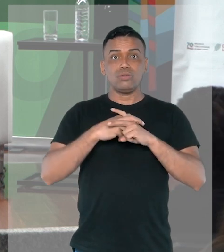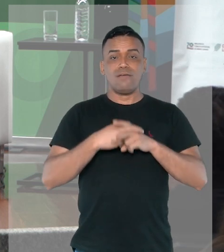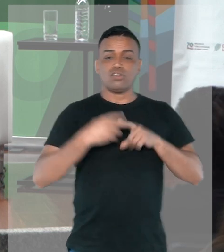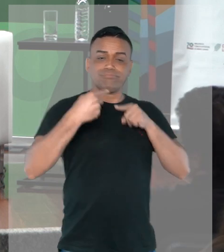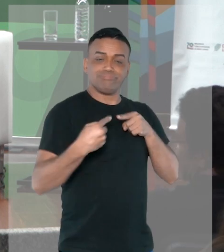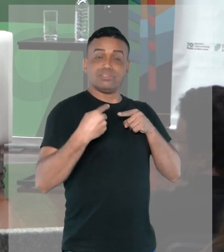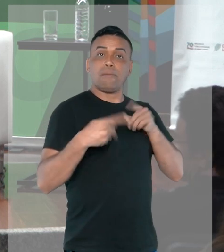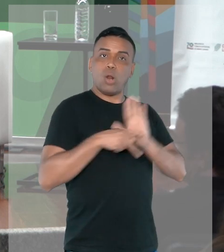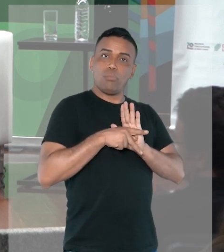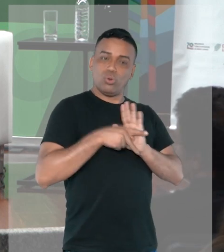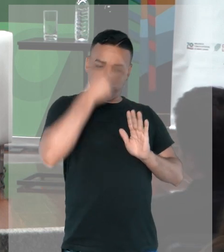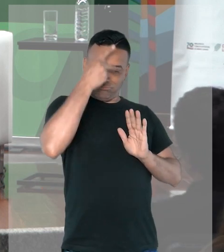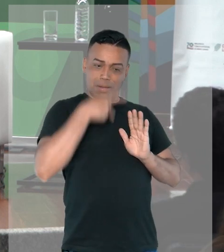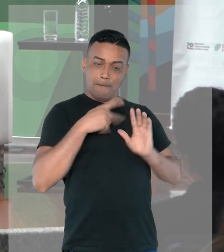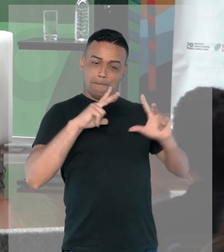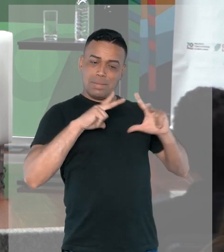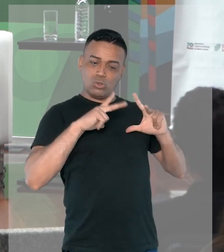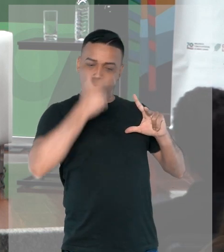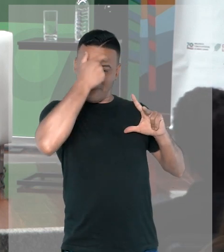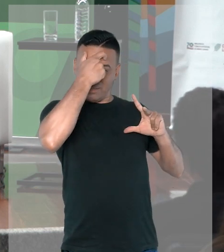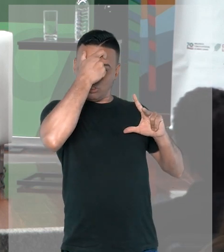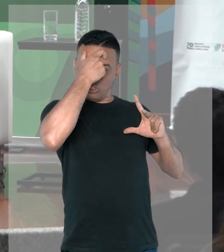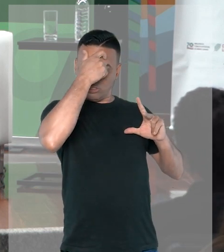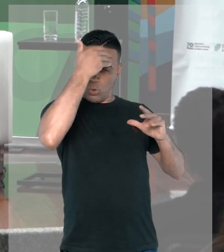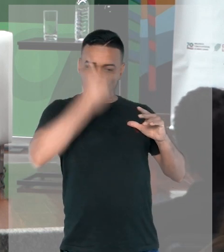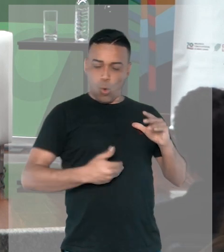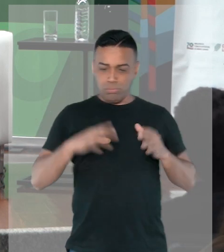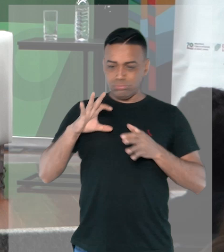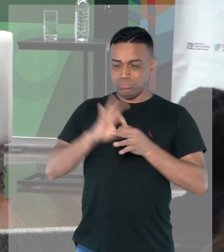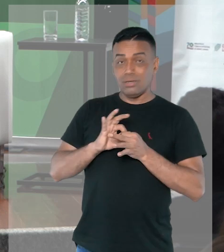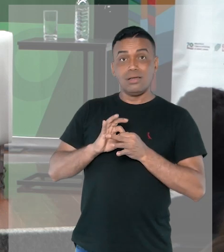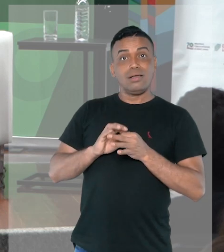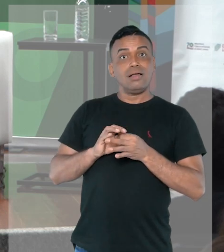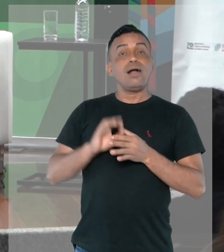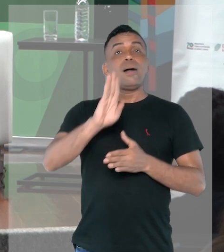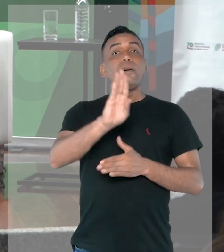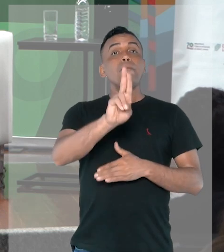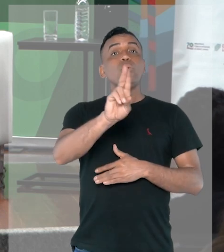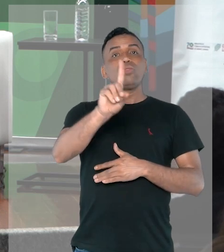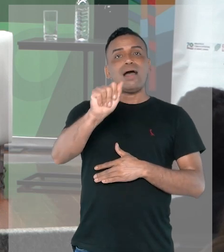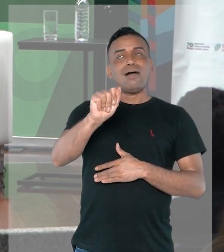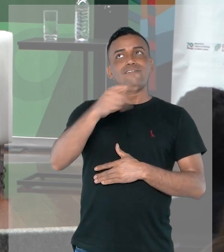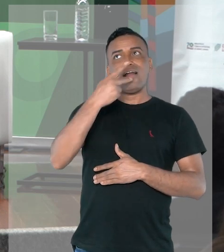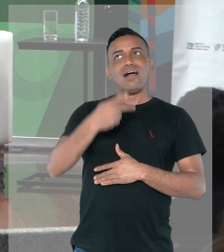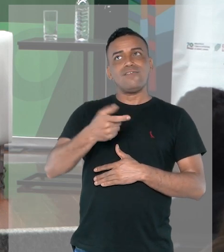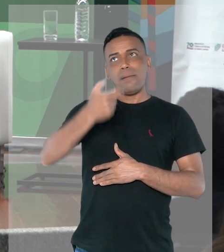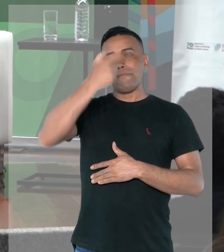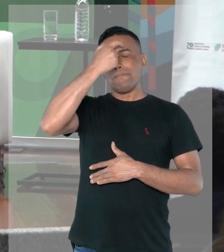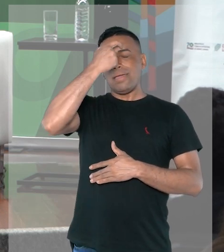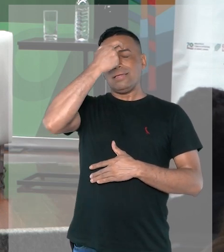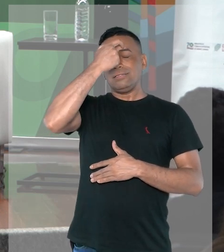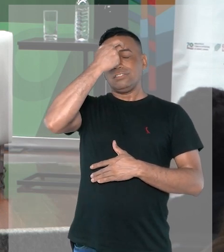você. É você com a sua própria mente. Tanto que Buda dizia, a mente humana deve ser mais temida que